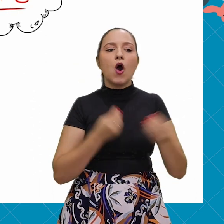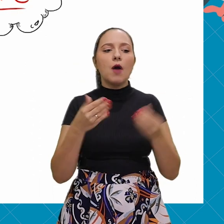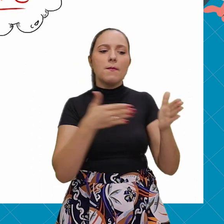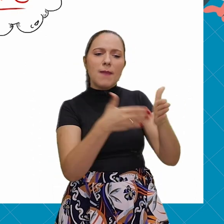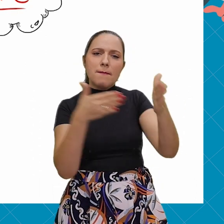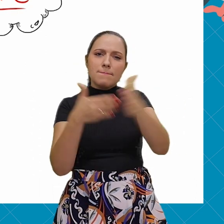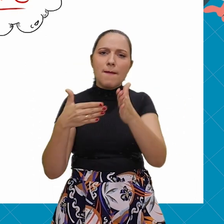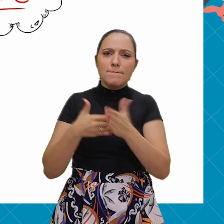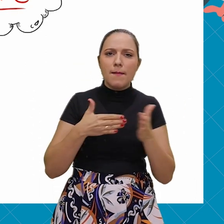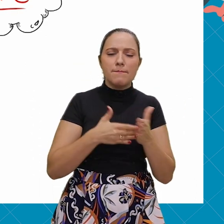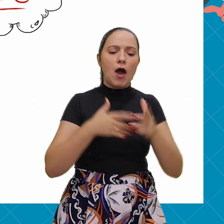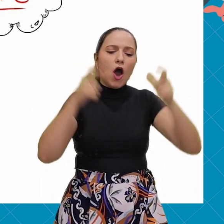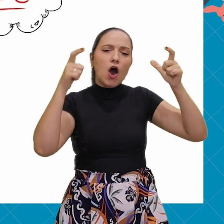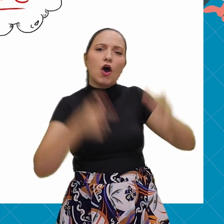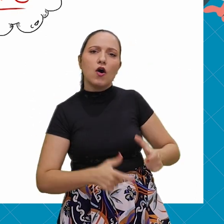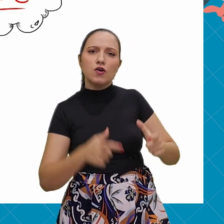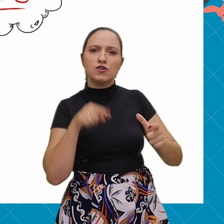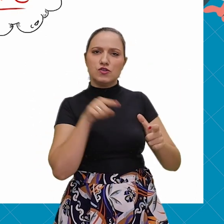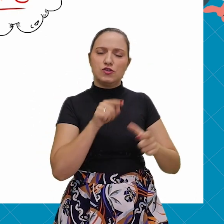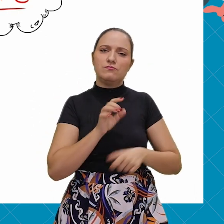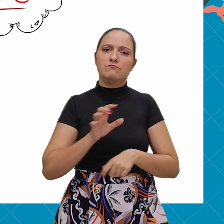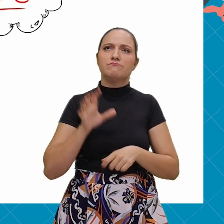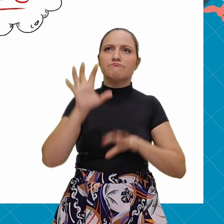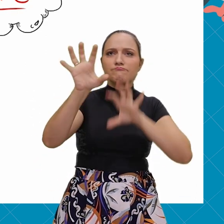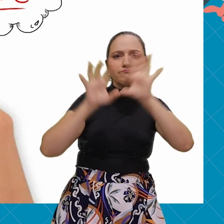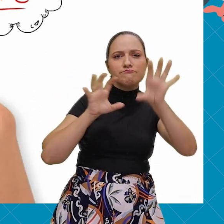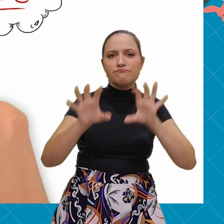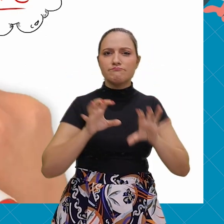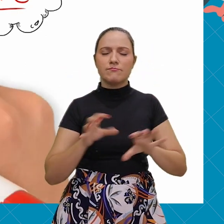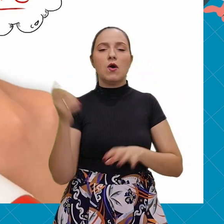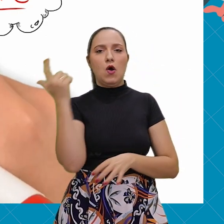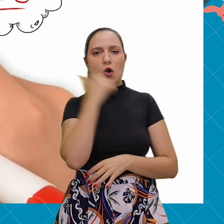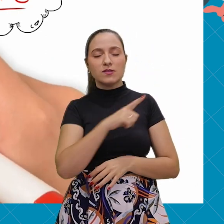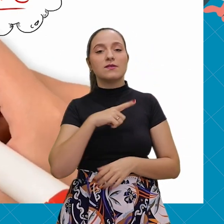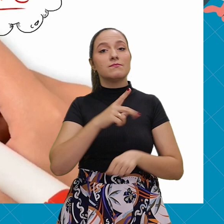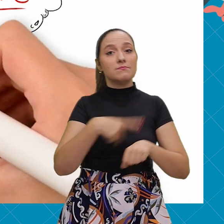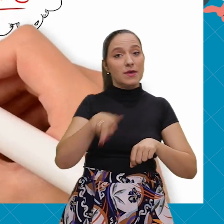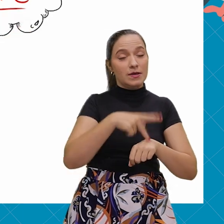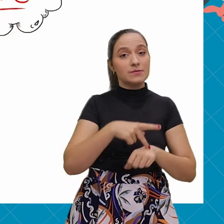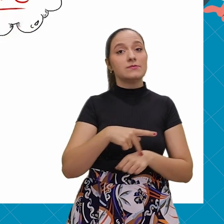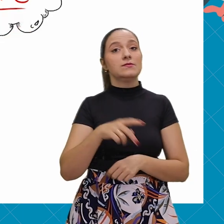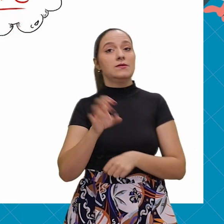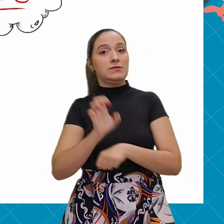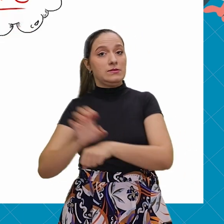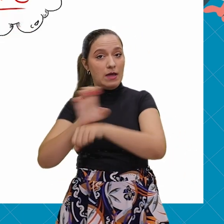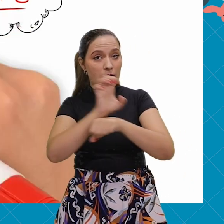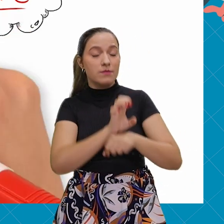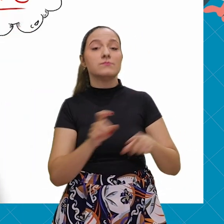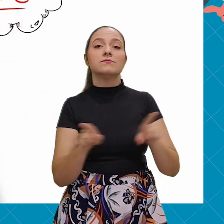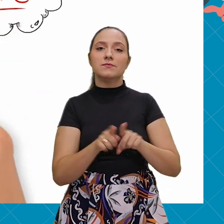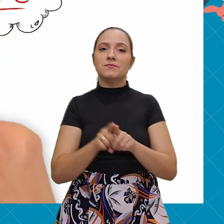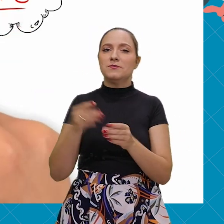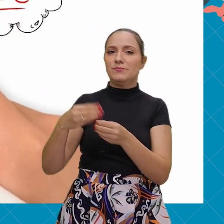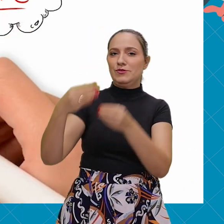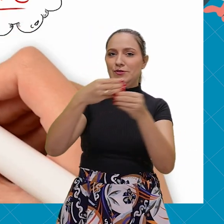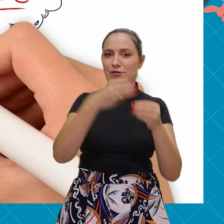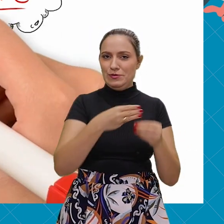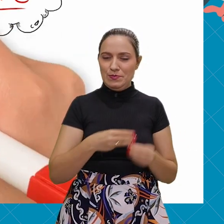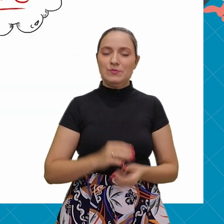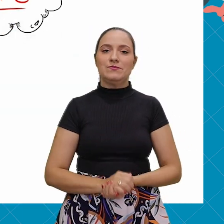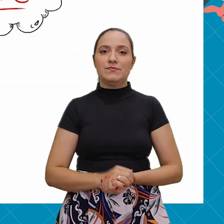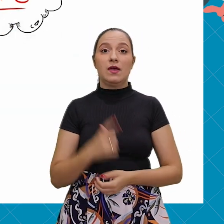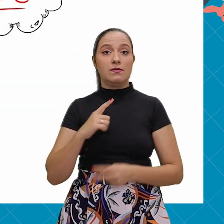de delimitação e de demarcação de determinado território, servindo para delimitar países, estados ou até